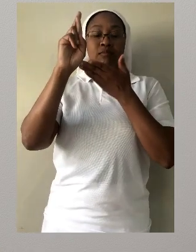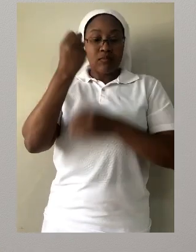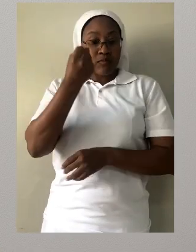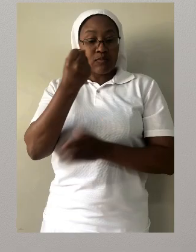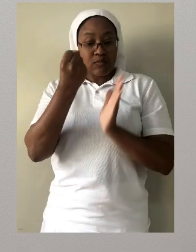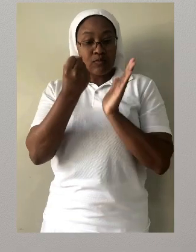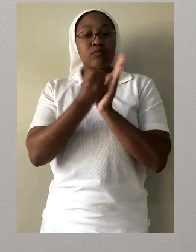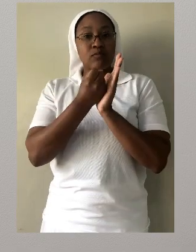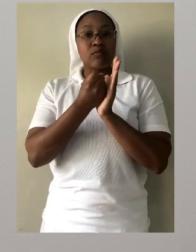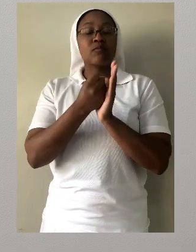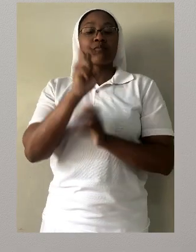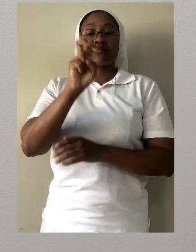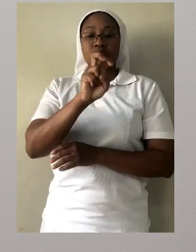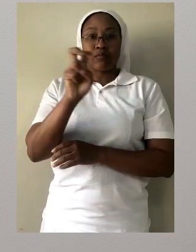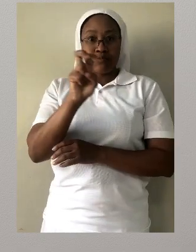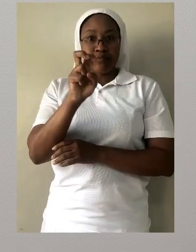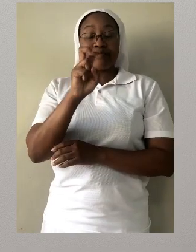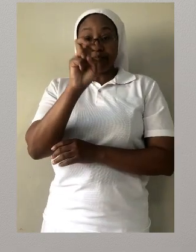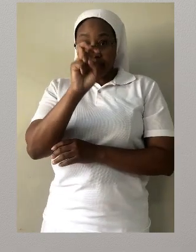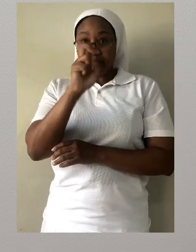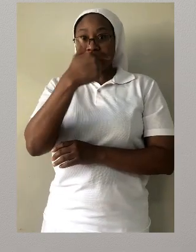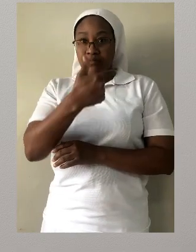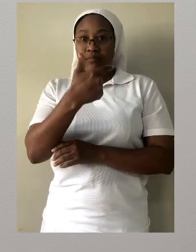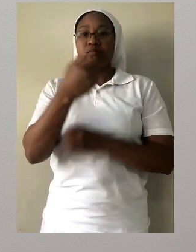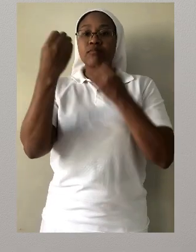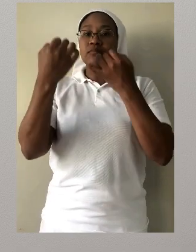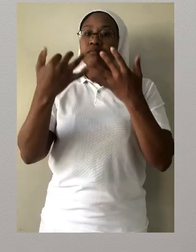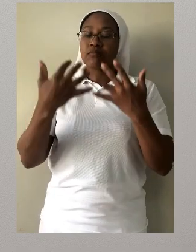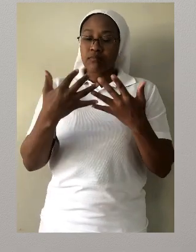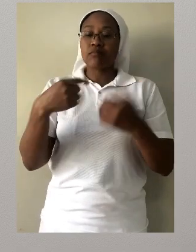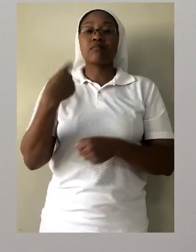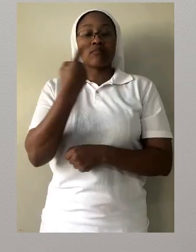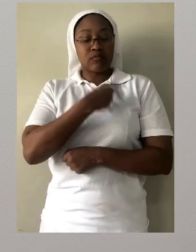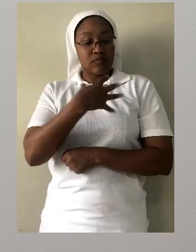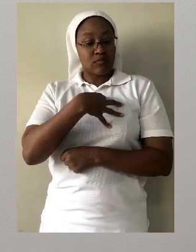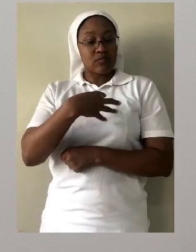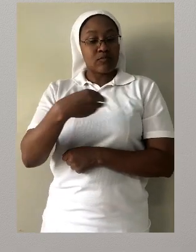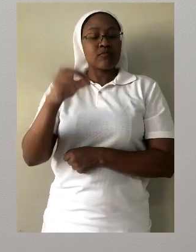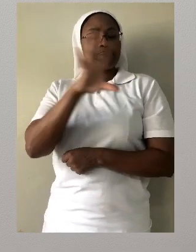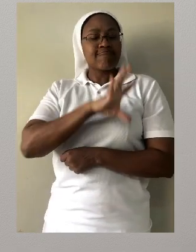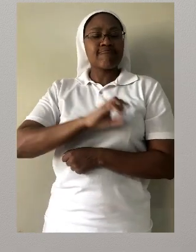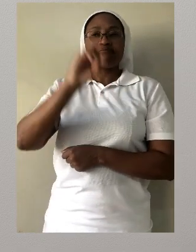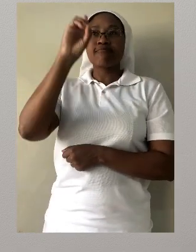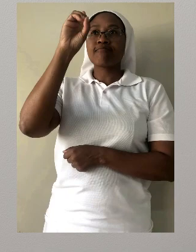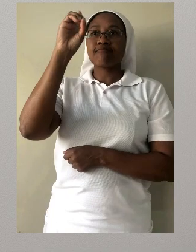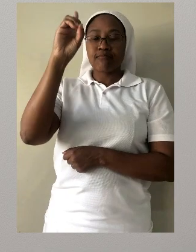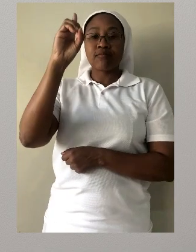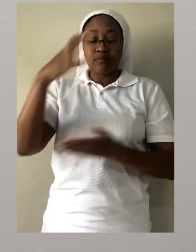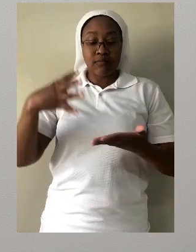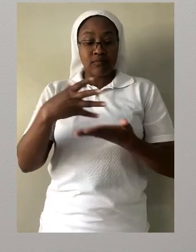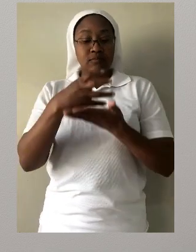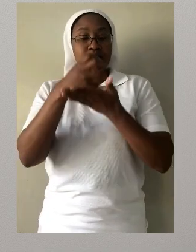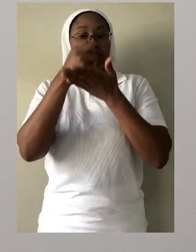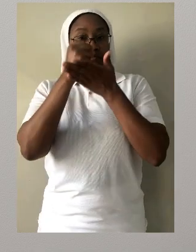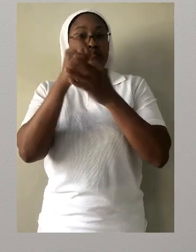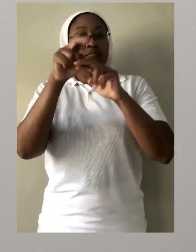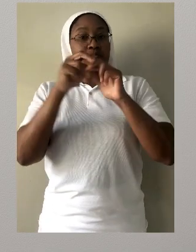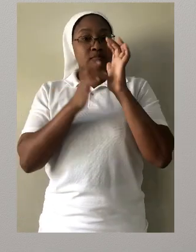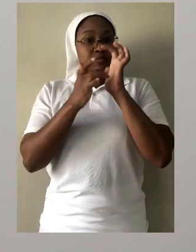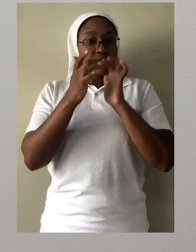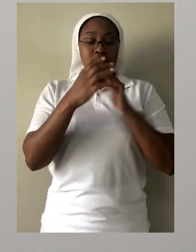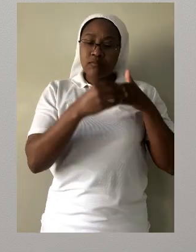lá nesse documento, no número 52. É nele que nos é dito que somos filhos amados por Deus, salvos por